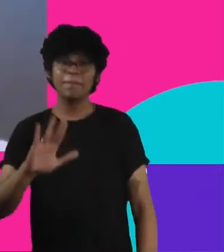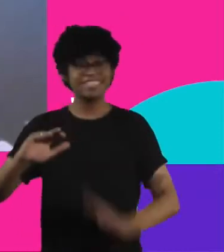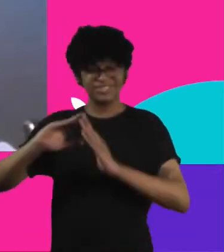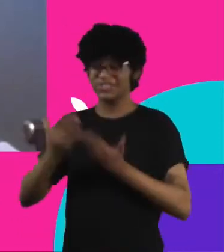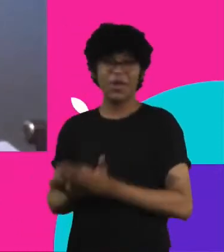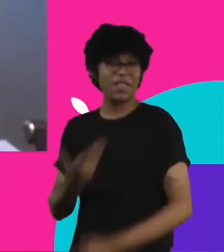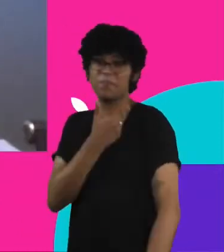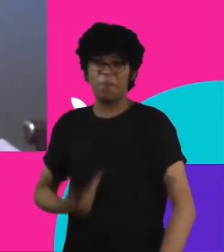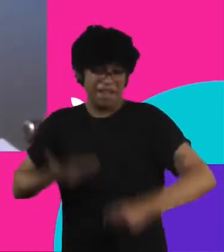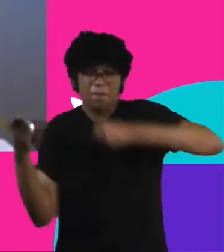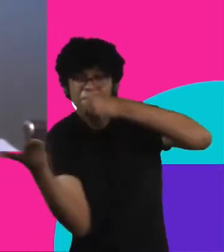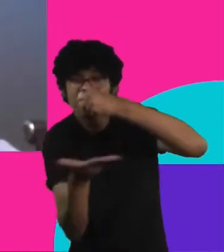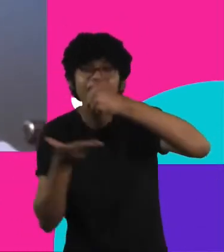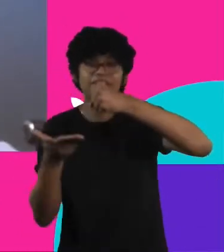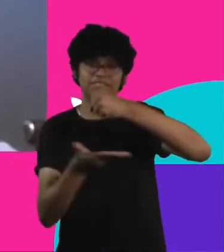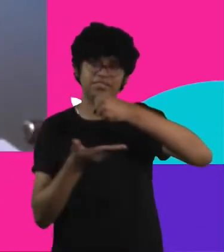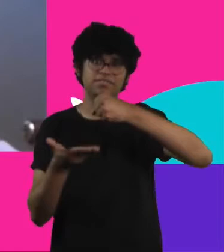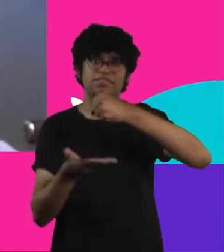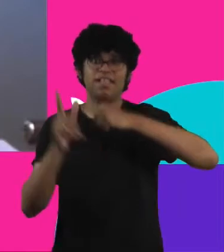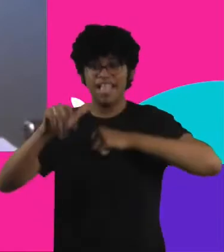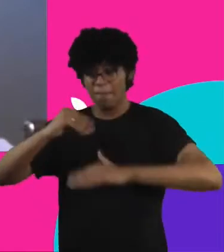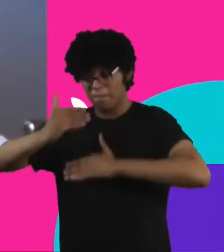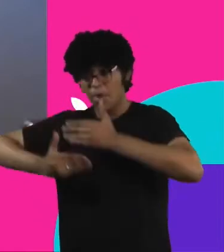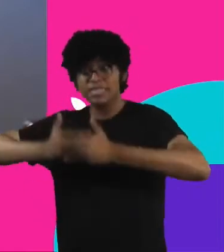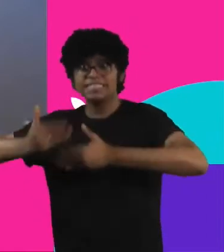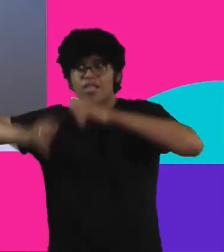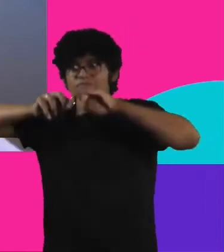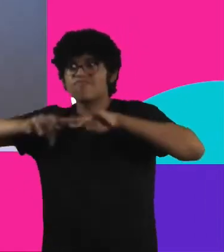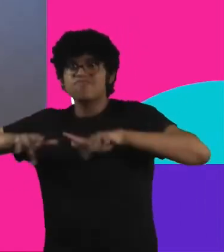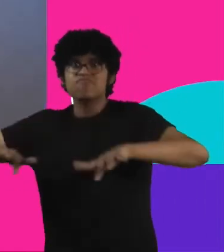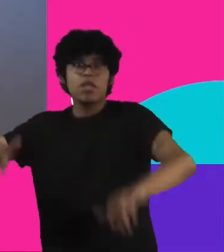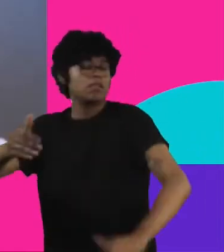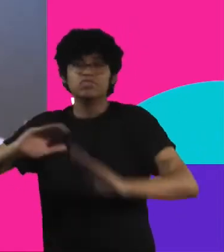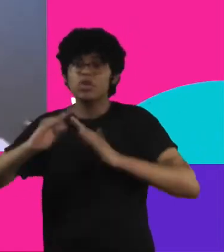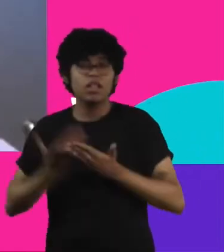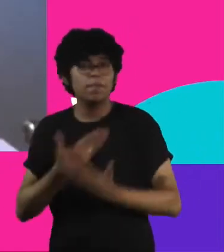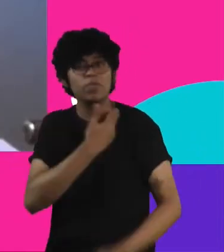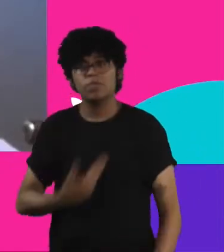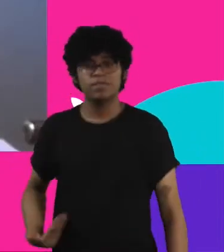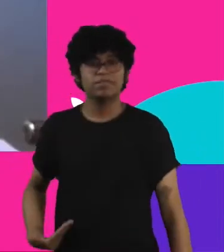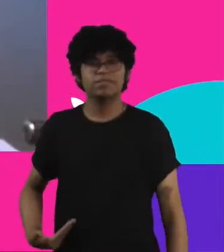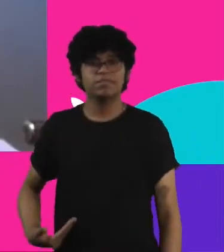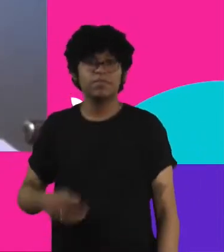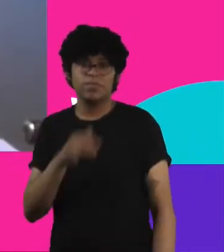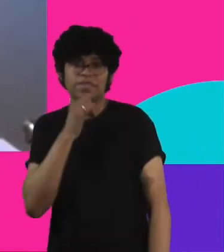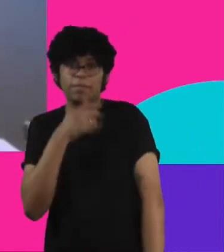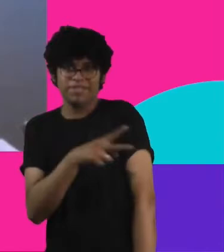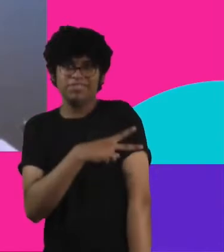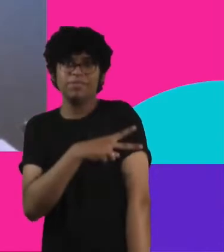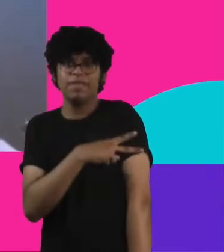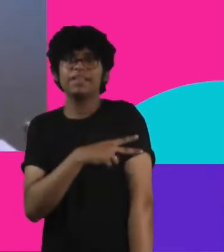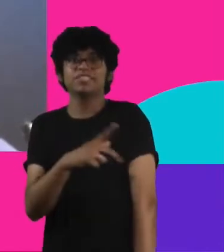nosso país, quem faz esse processo chegar a todos os recôncavos do nosso Brasil. Nós estamos falando só no ensino médio, aproximadamente aí